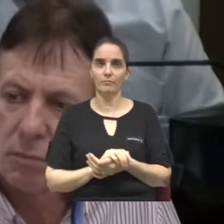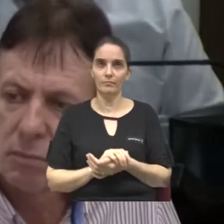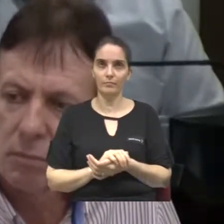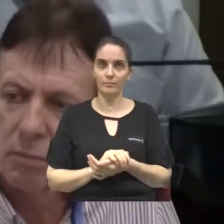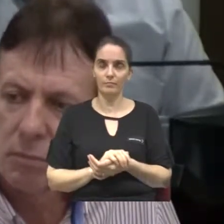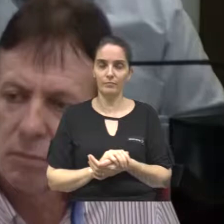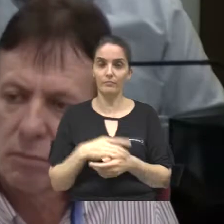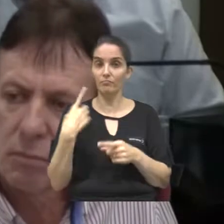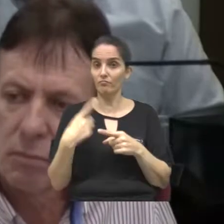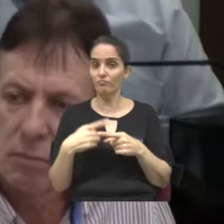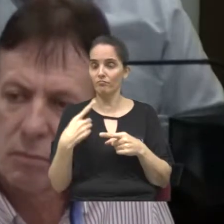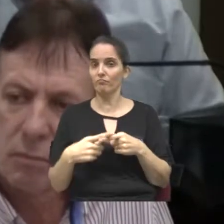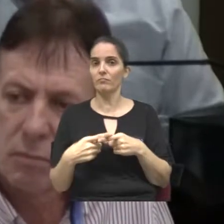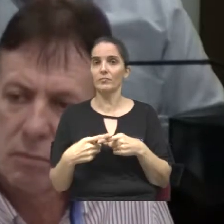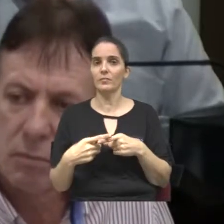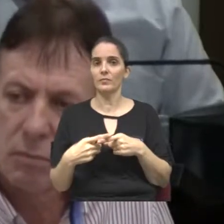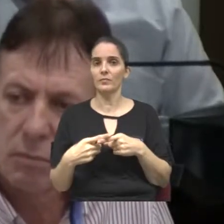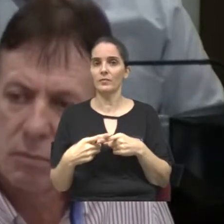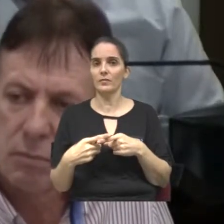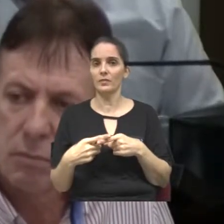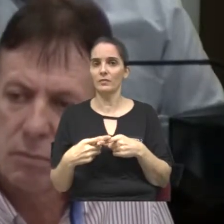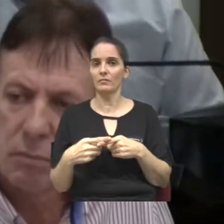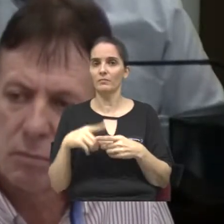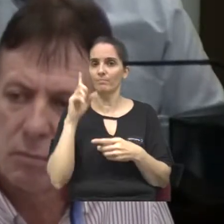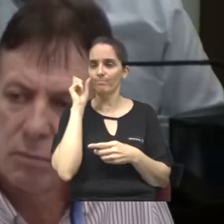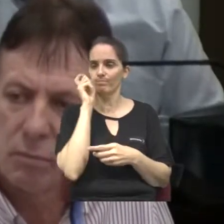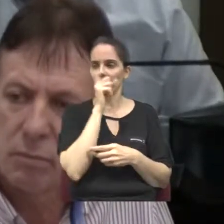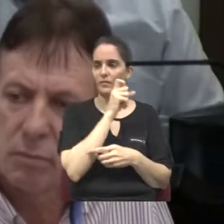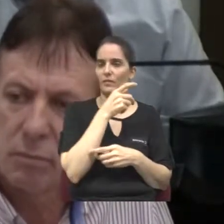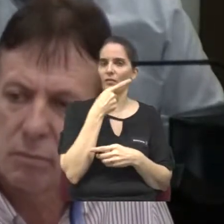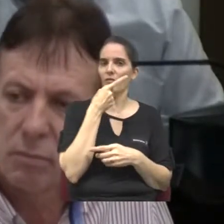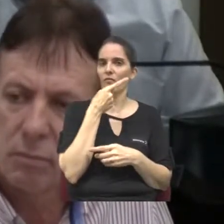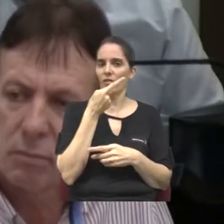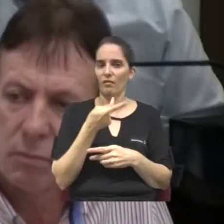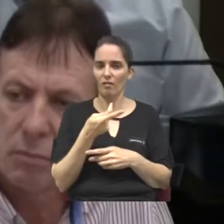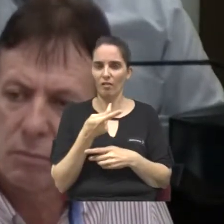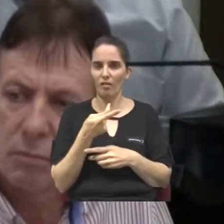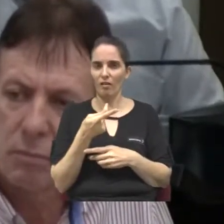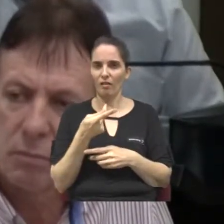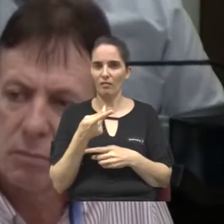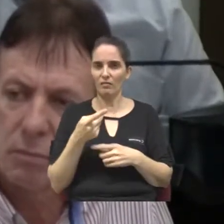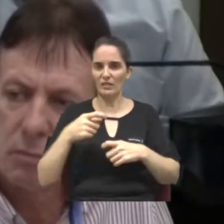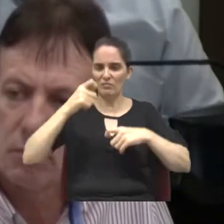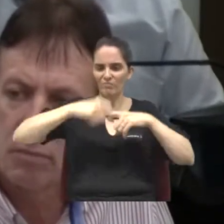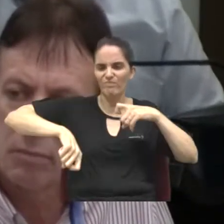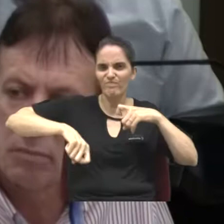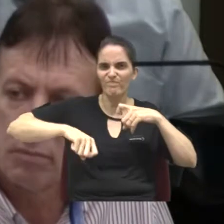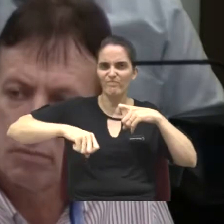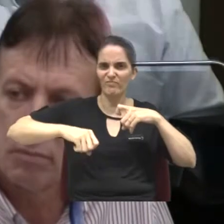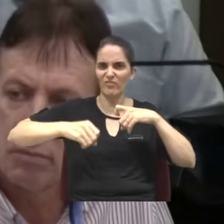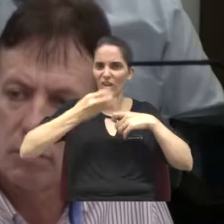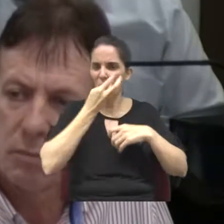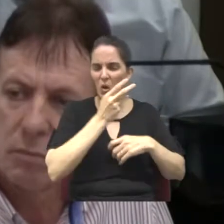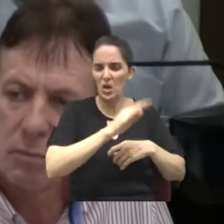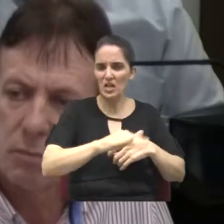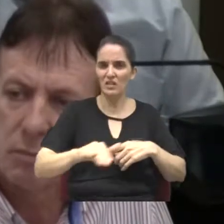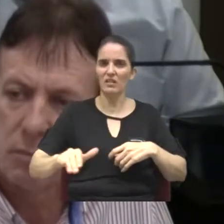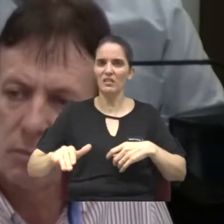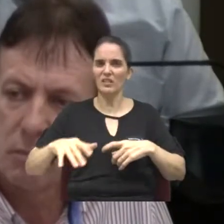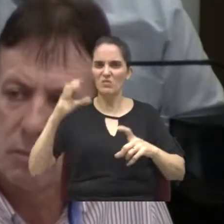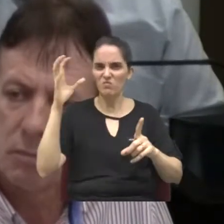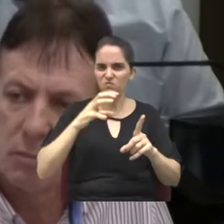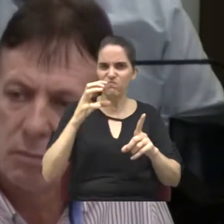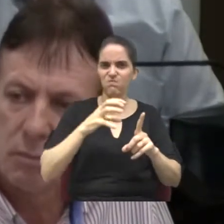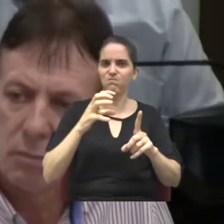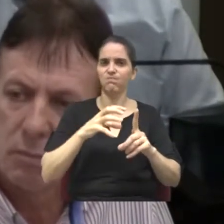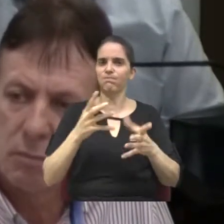porque causa, sim, uma má impressão quando você fala em abuso sexual de crianças. Já